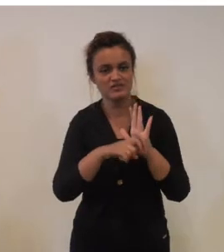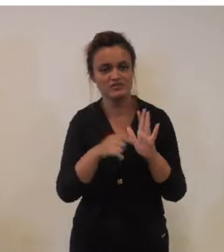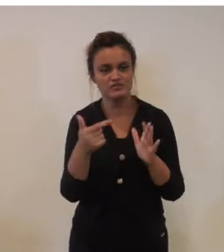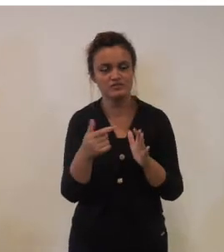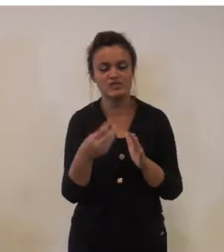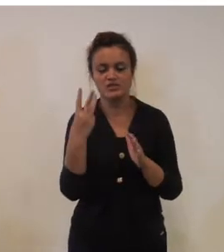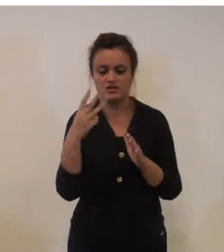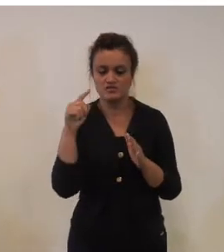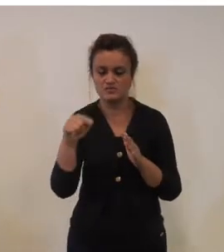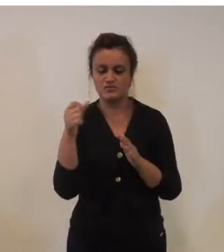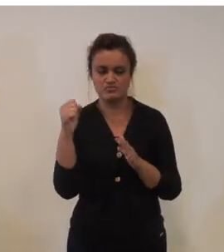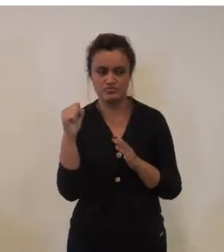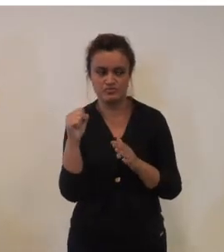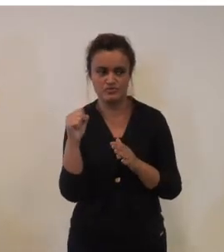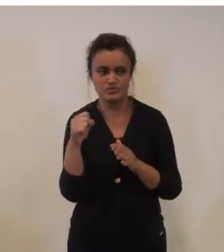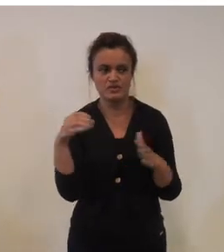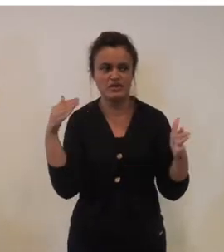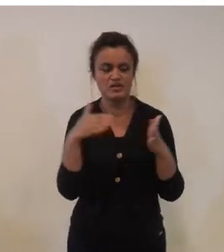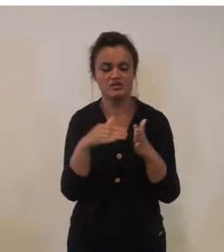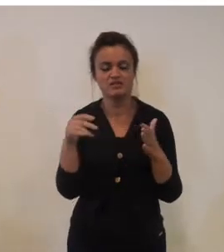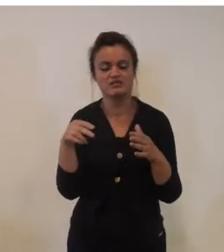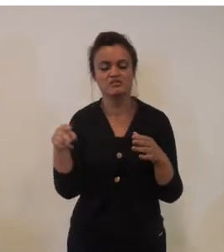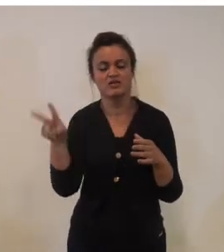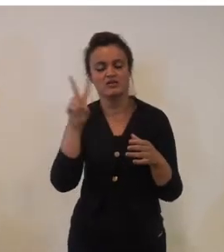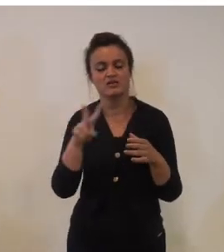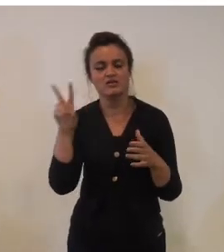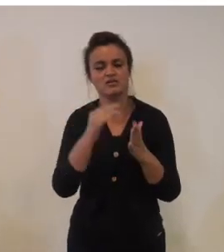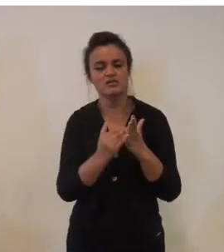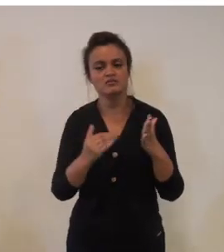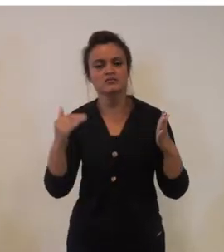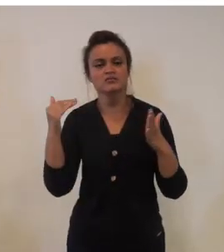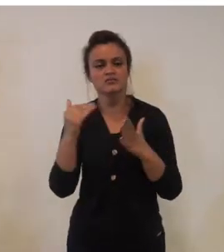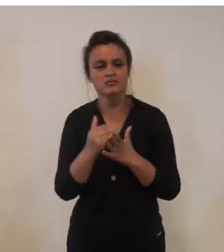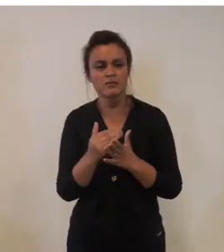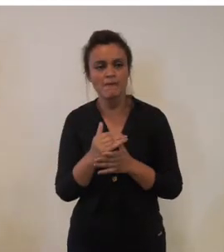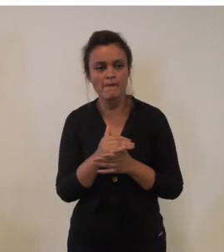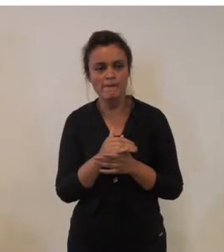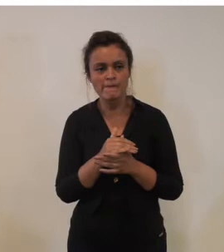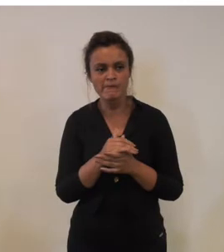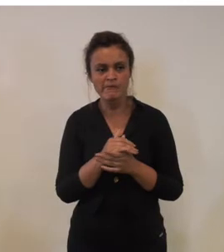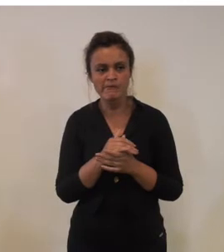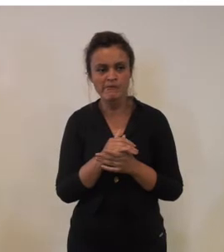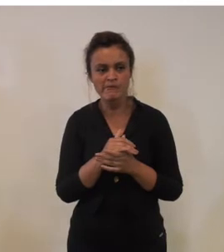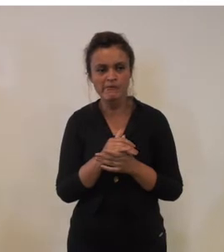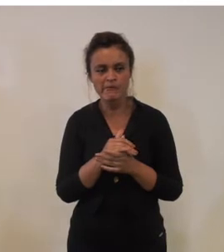de 3,8, mas chega a valores maiores em outros setores.